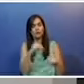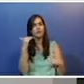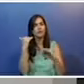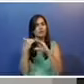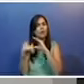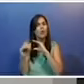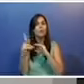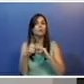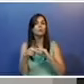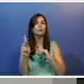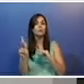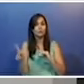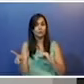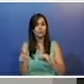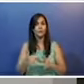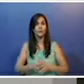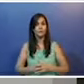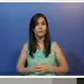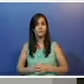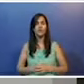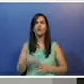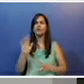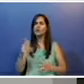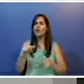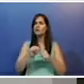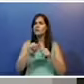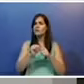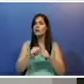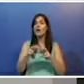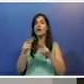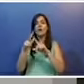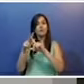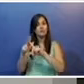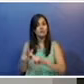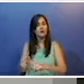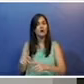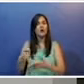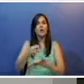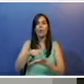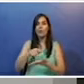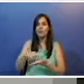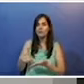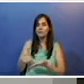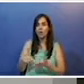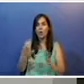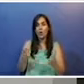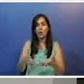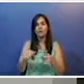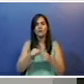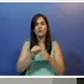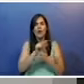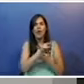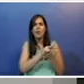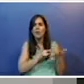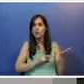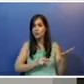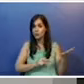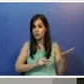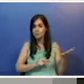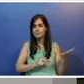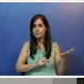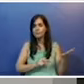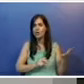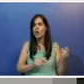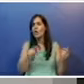enviaram para o professor, já fizeram correção. Hoje nós fizemos uma atividade baseada na leitura. Então, o que diz